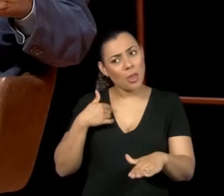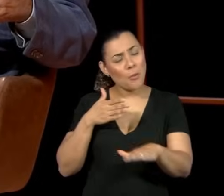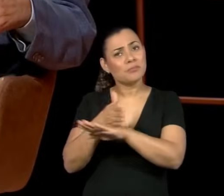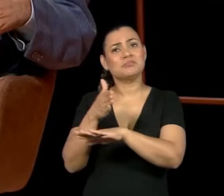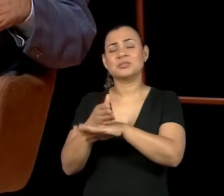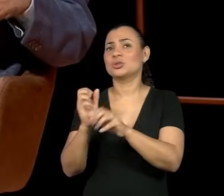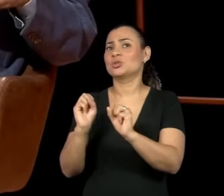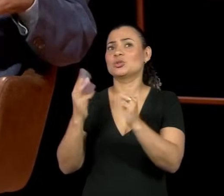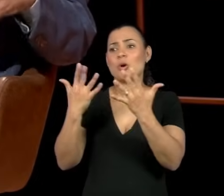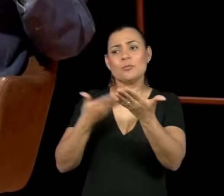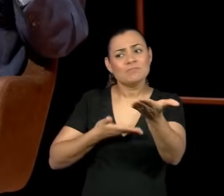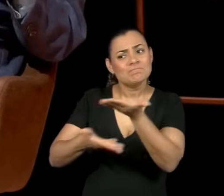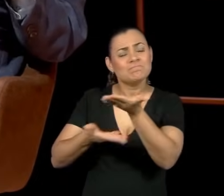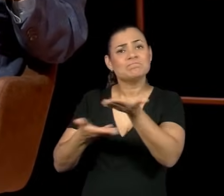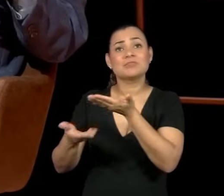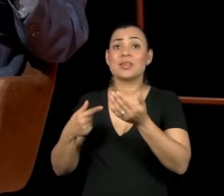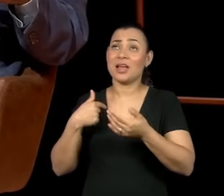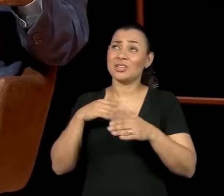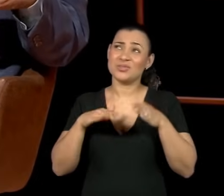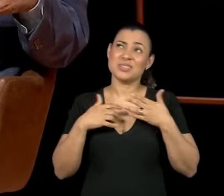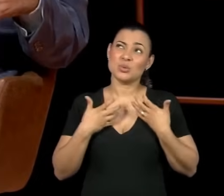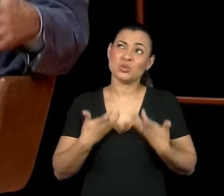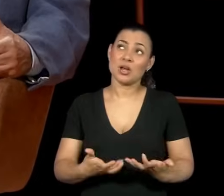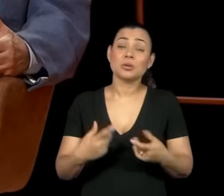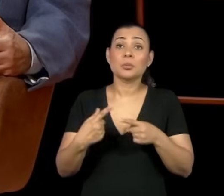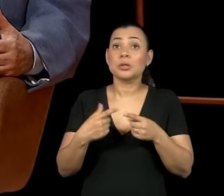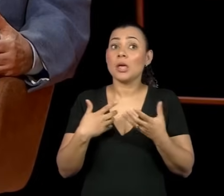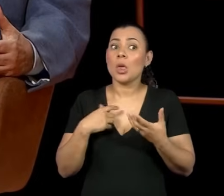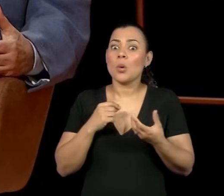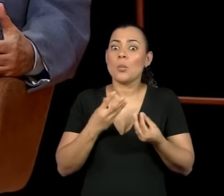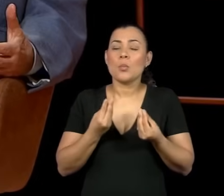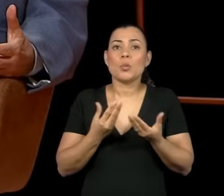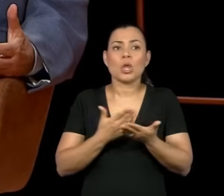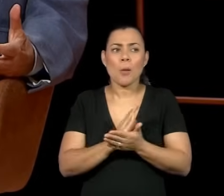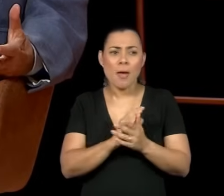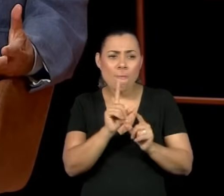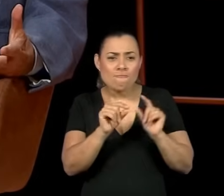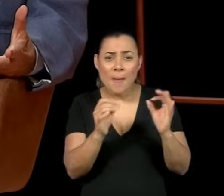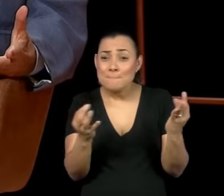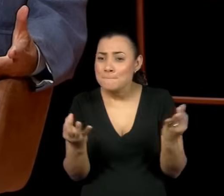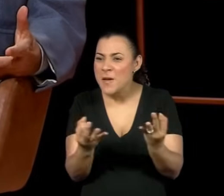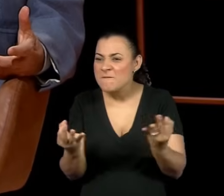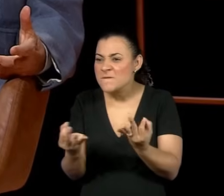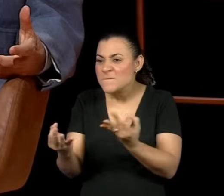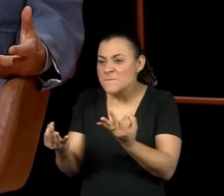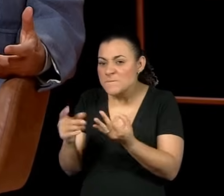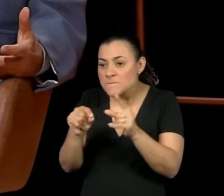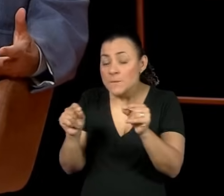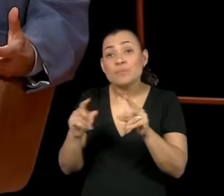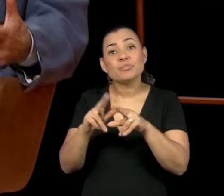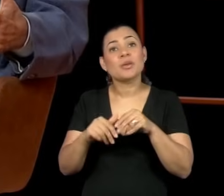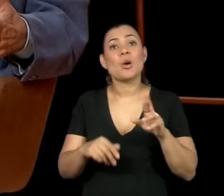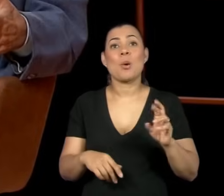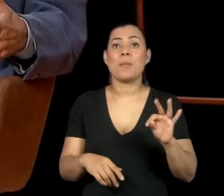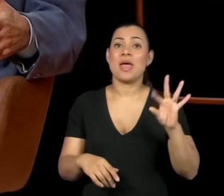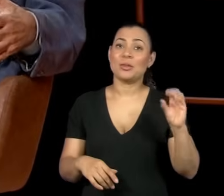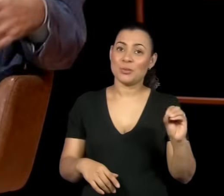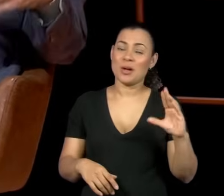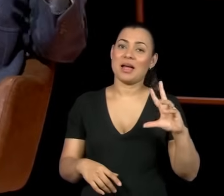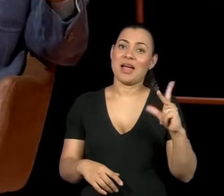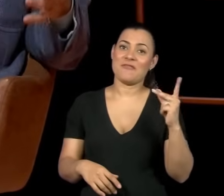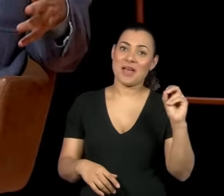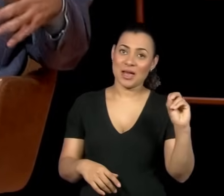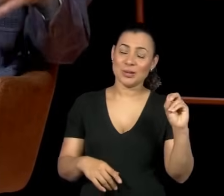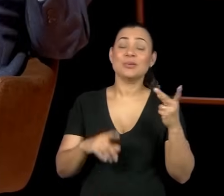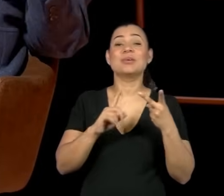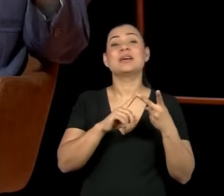no show. Eu sou até chato porque sou perfeccionista. E mais perfeccionista do que eu era Roberto de Carvalho e Rita. Então você